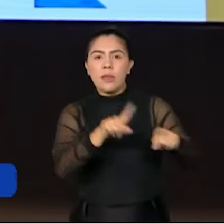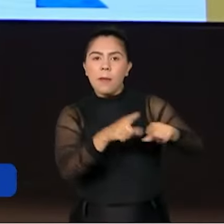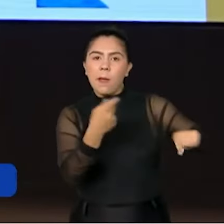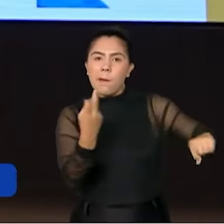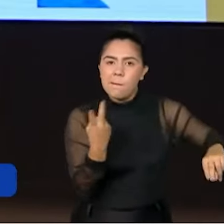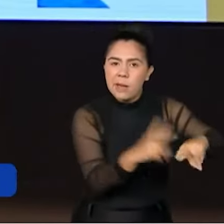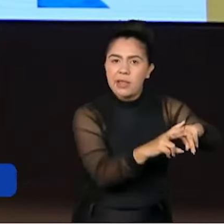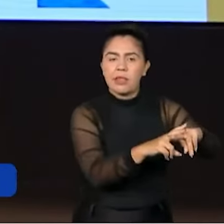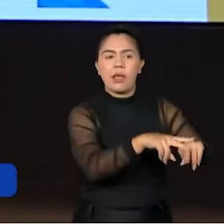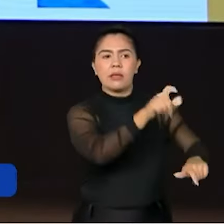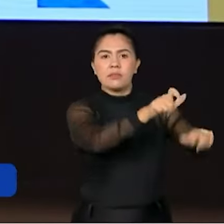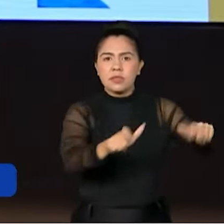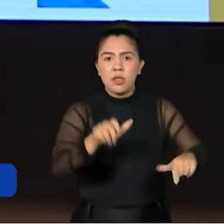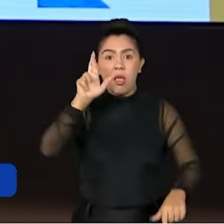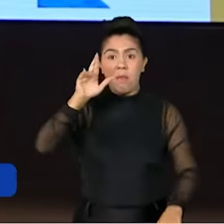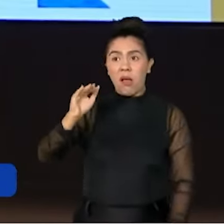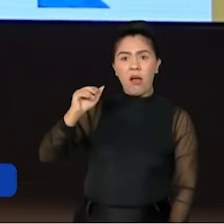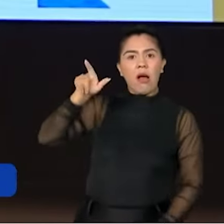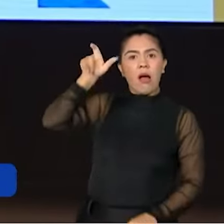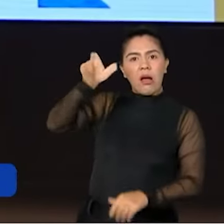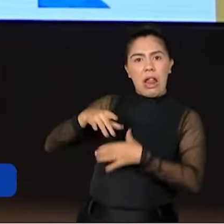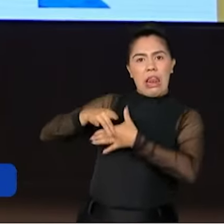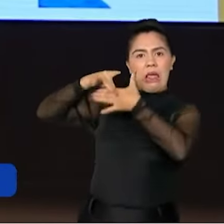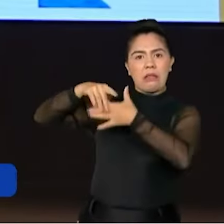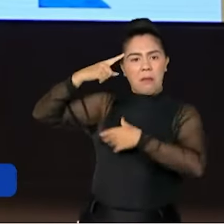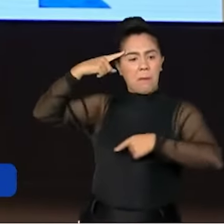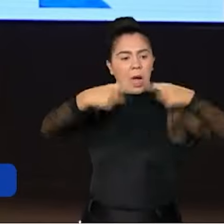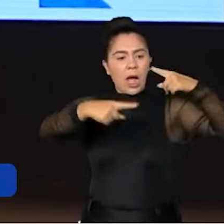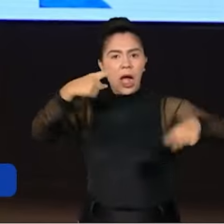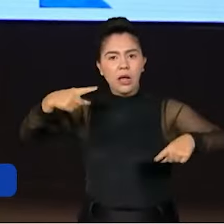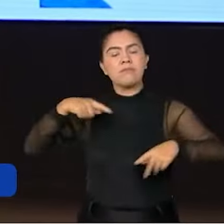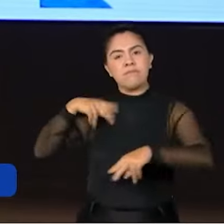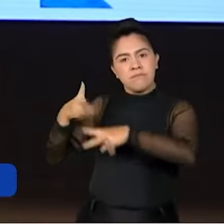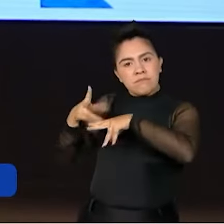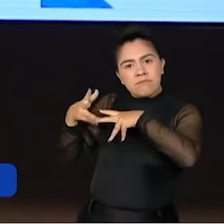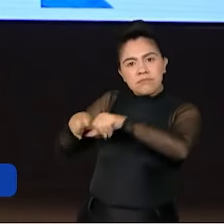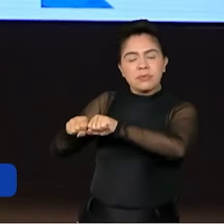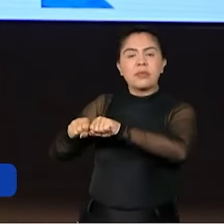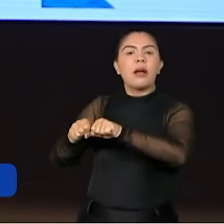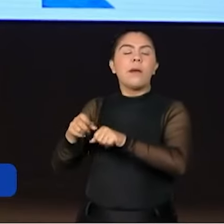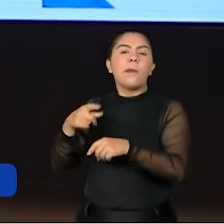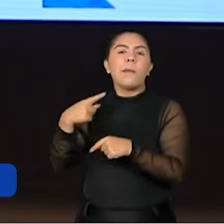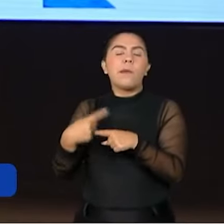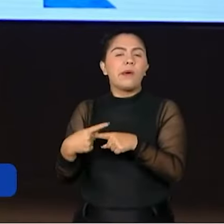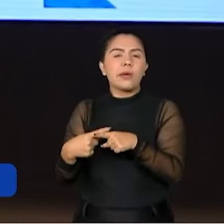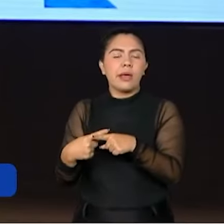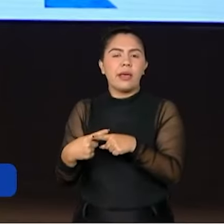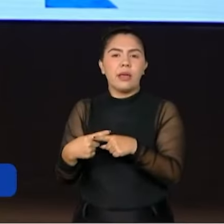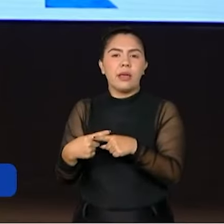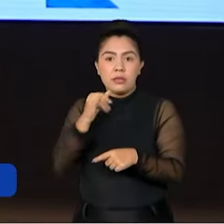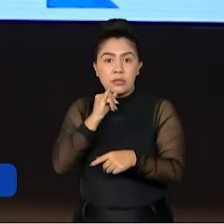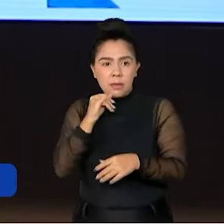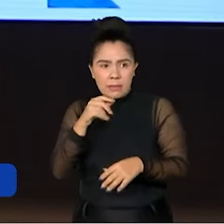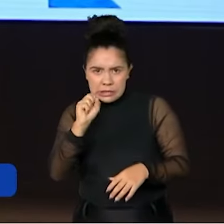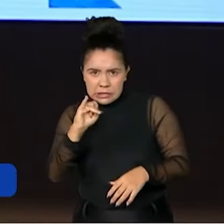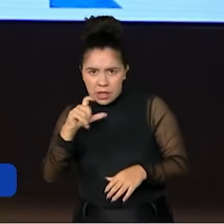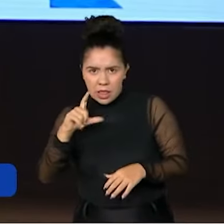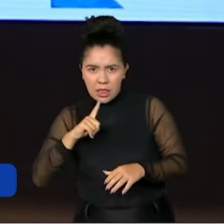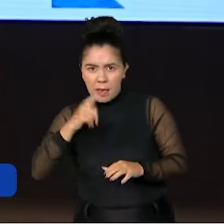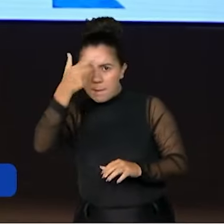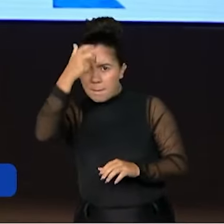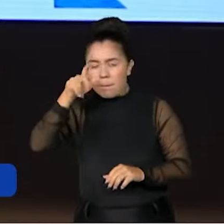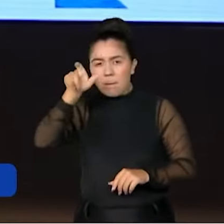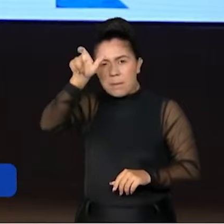os grandes, depende da investigação. Porque dificilmente os que, porventura, estejam atrás dessas